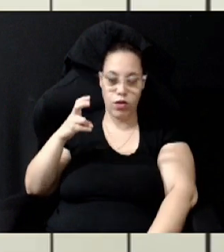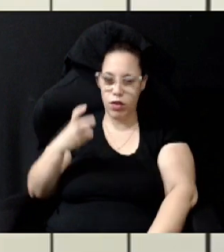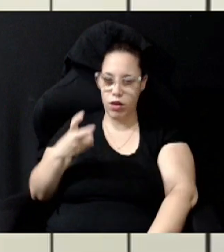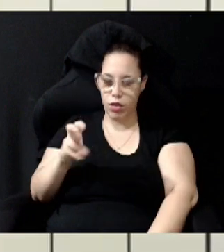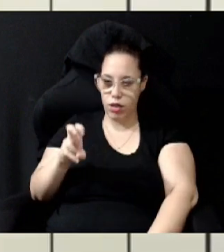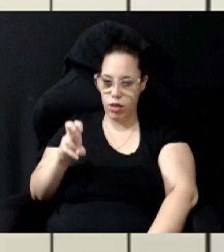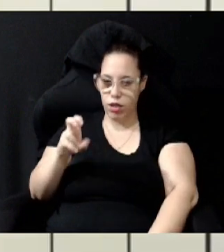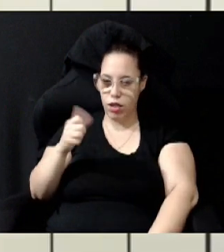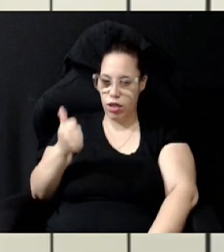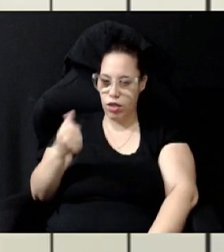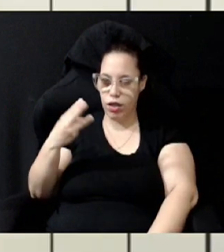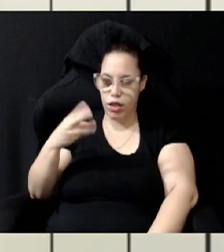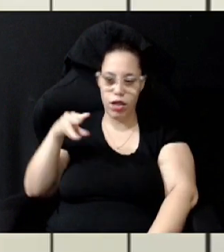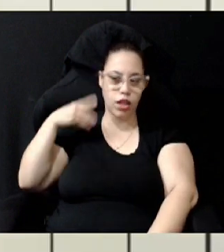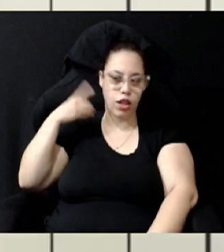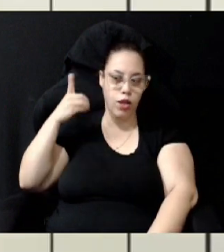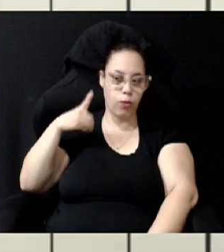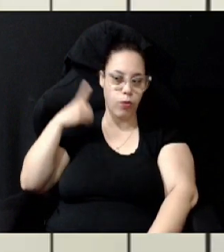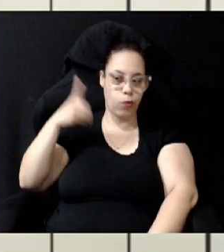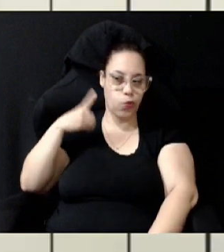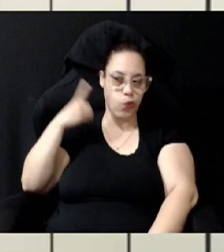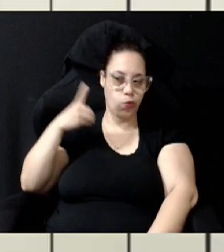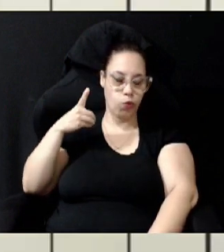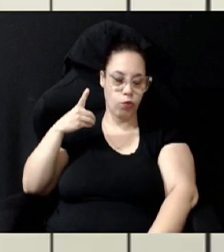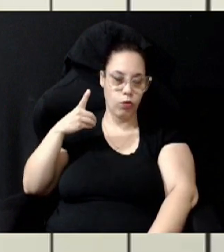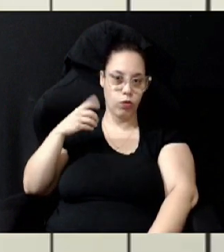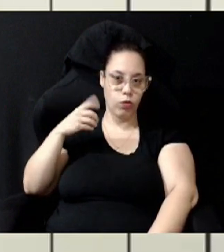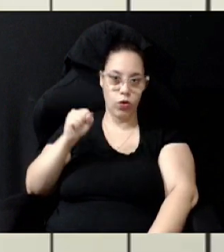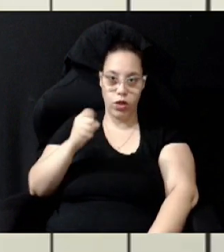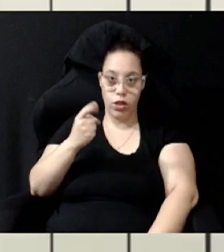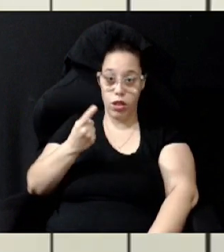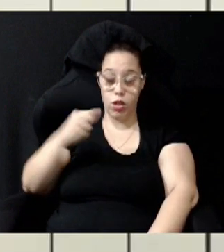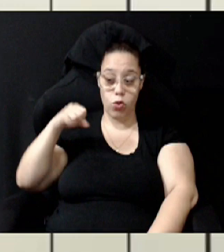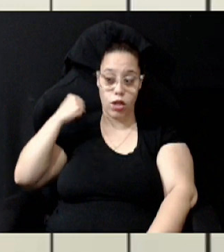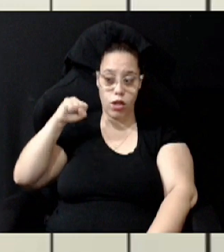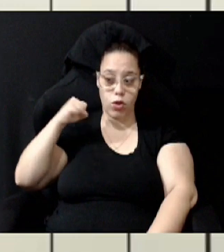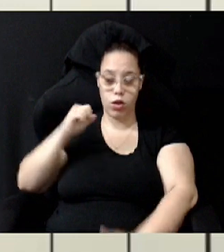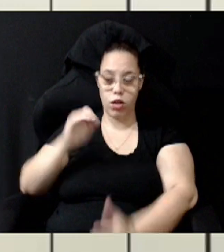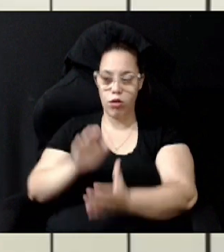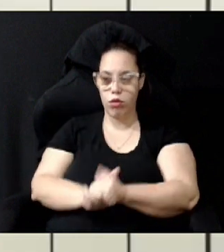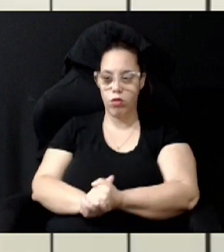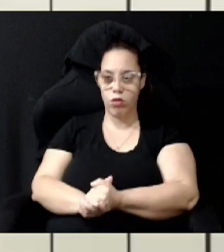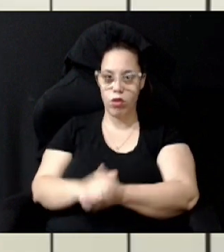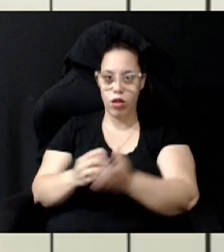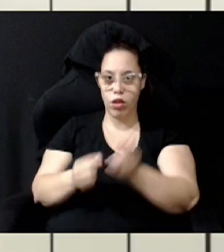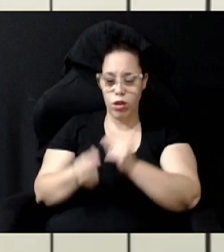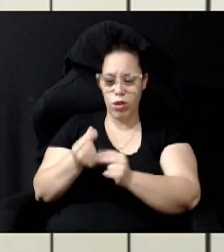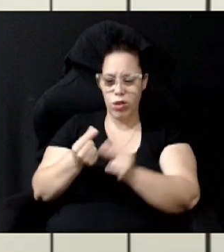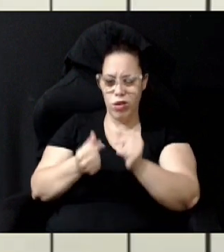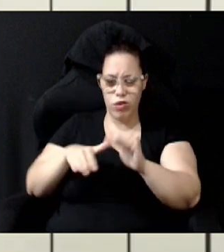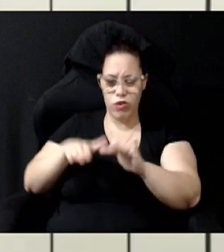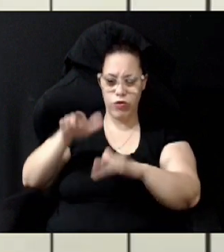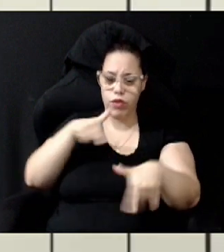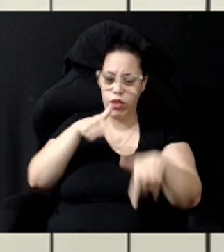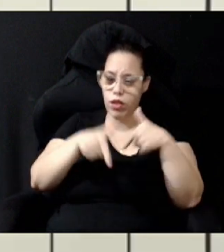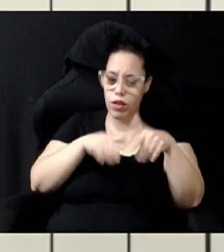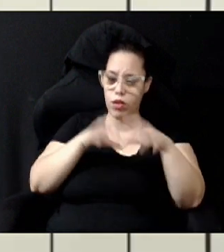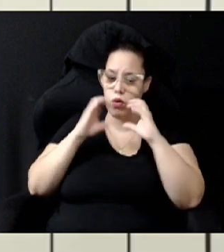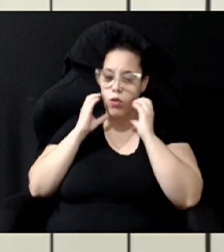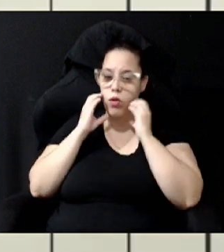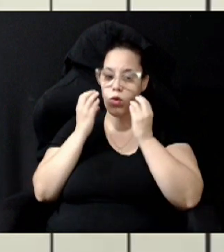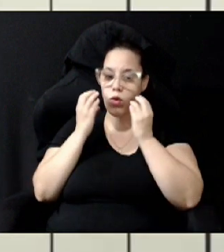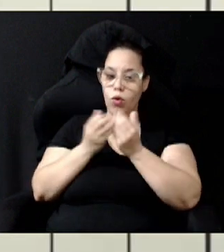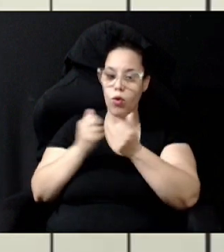né? E o Senado, 81 senadores. Isso. Além de ter um alto custo, o trabalho dos congressistas é avaliado